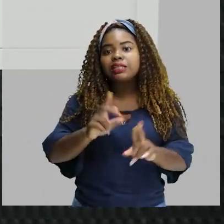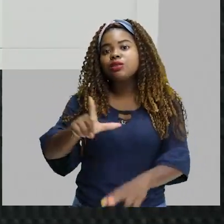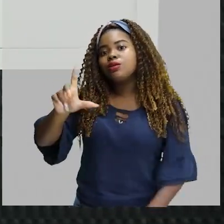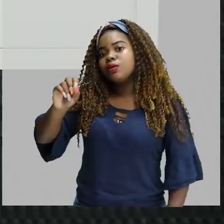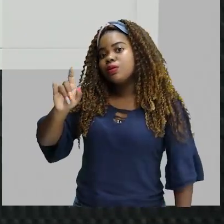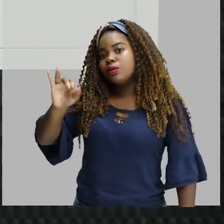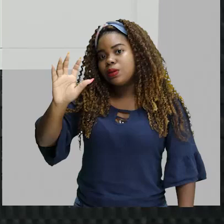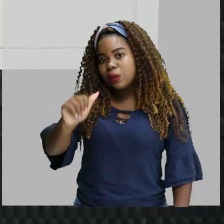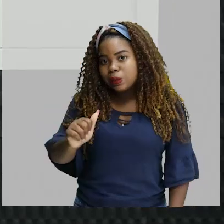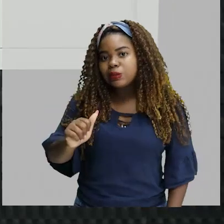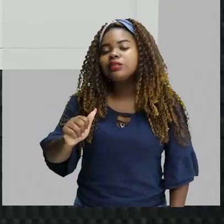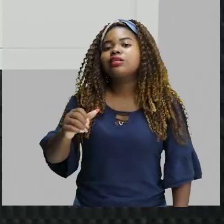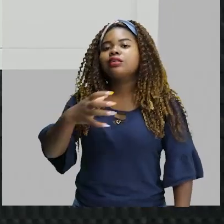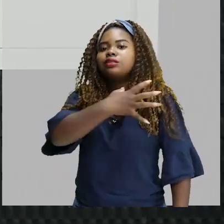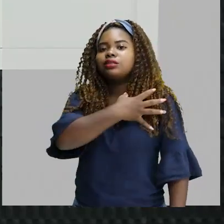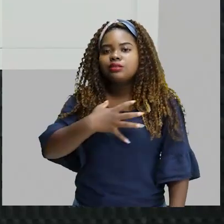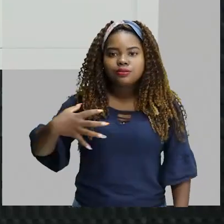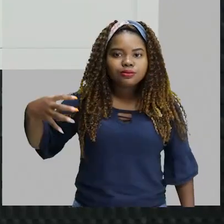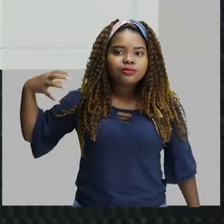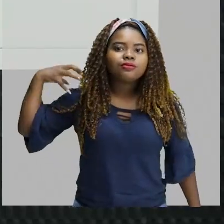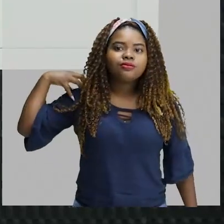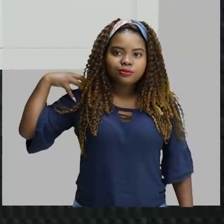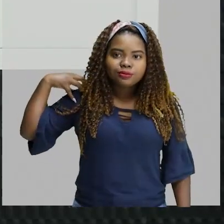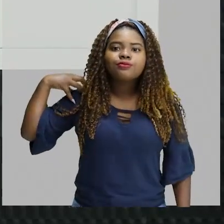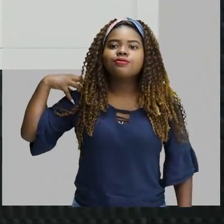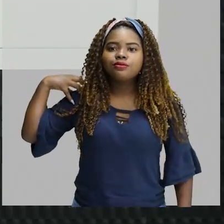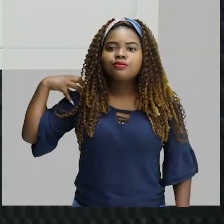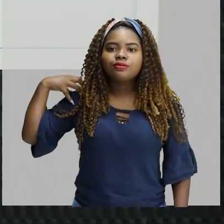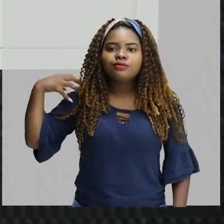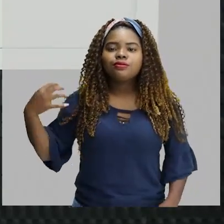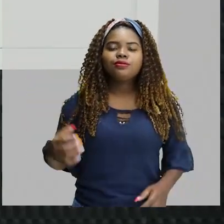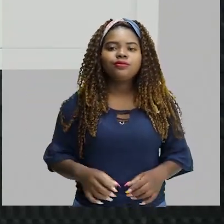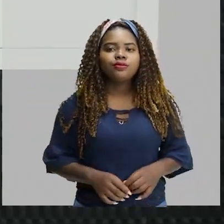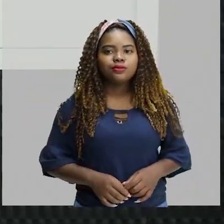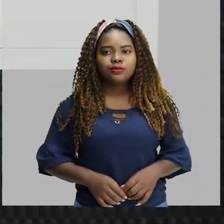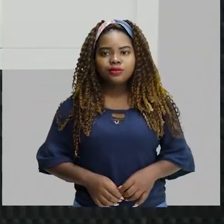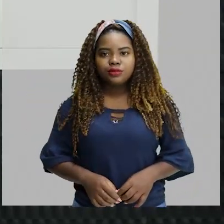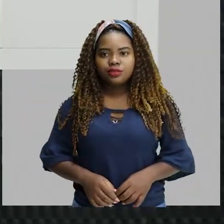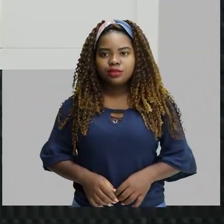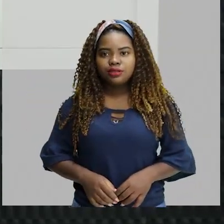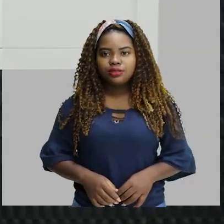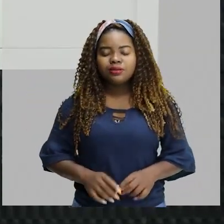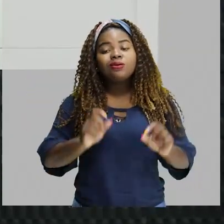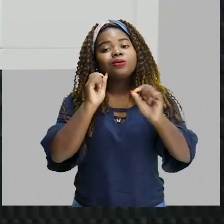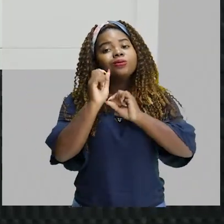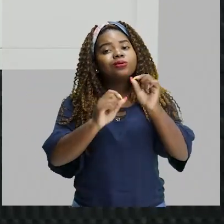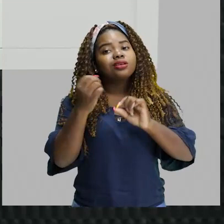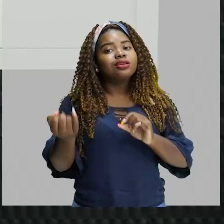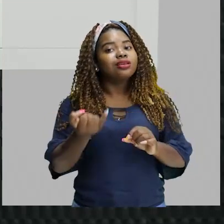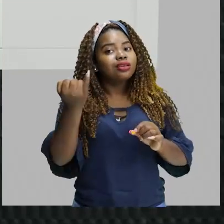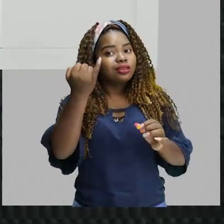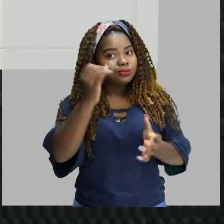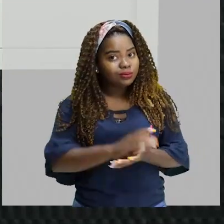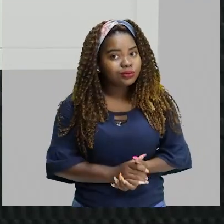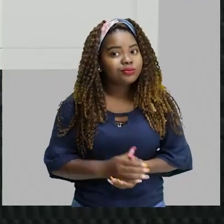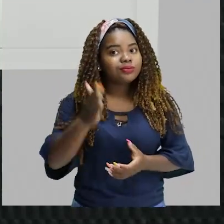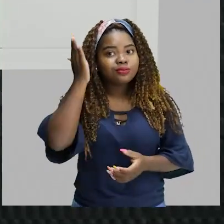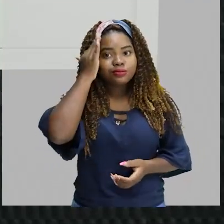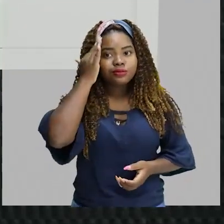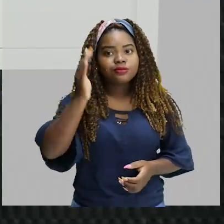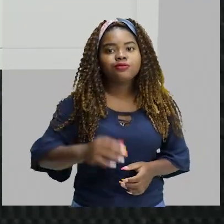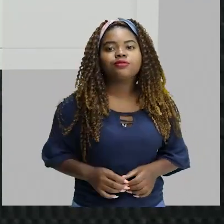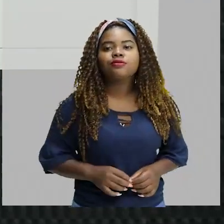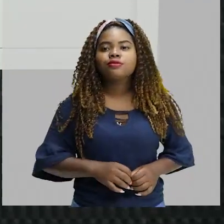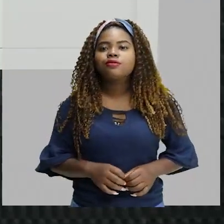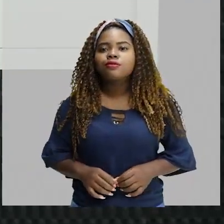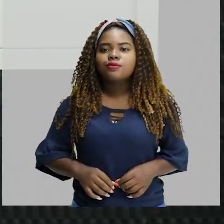de Aristóteles, tá? A lógica clássica. Bom, o que é importante a gente entender?